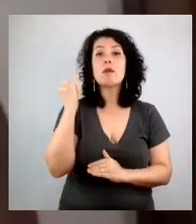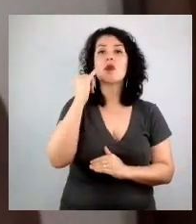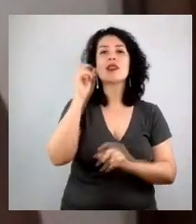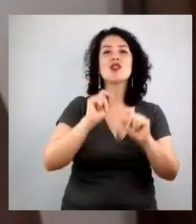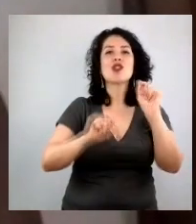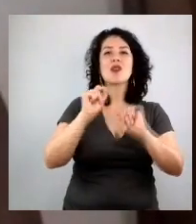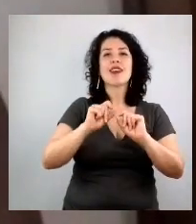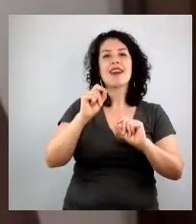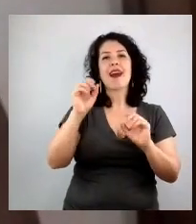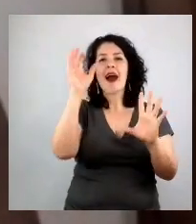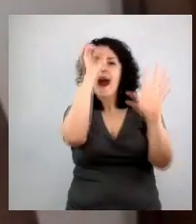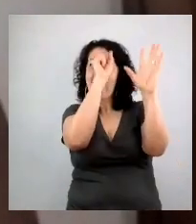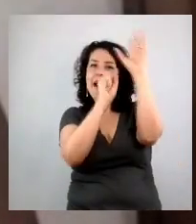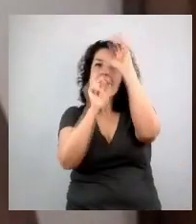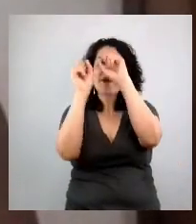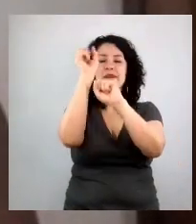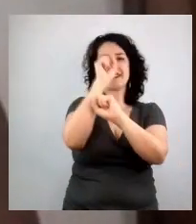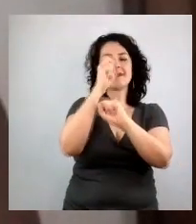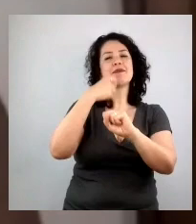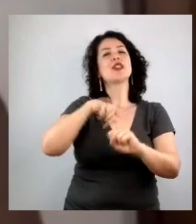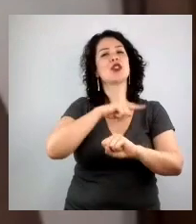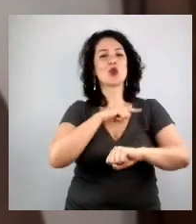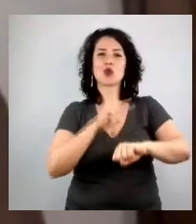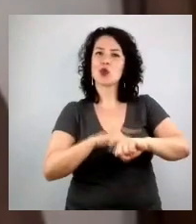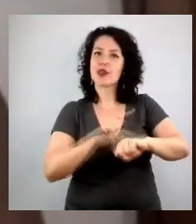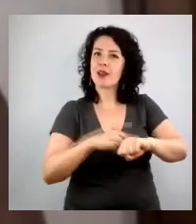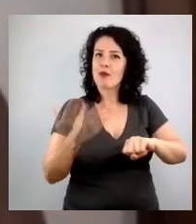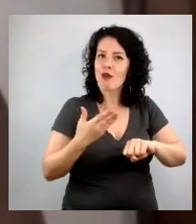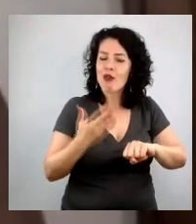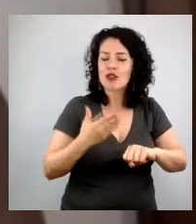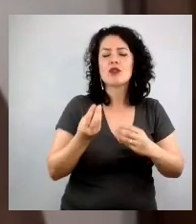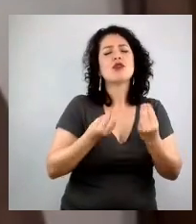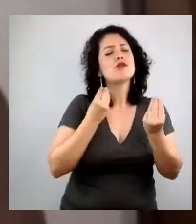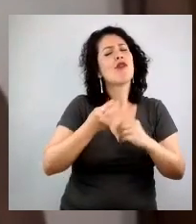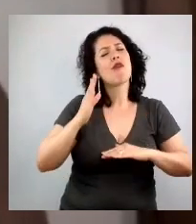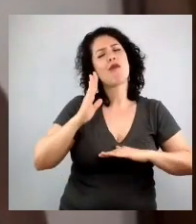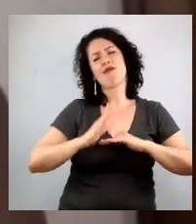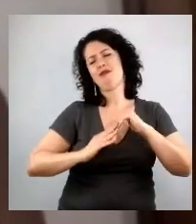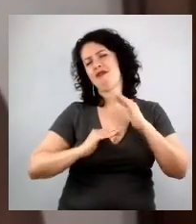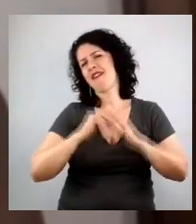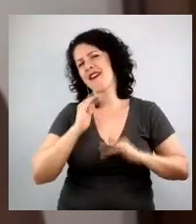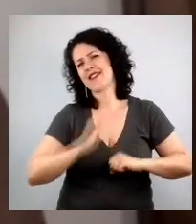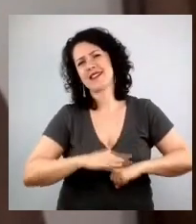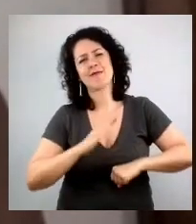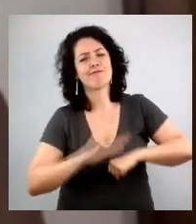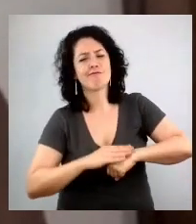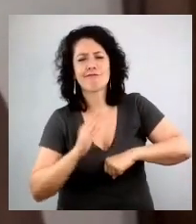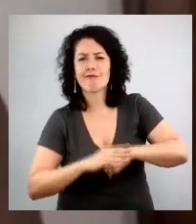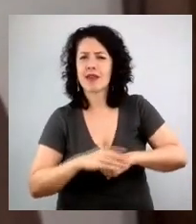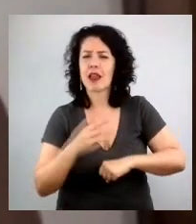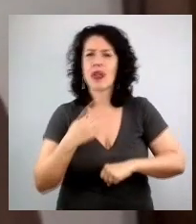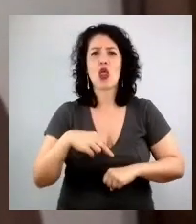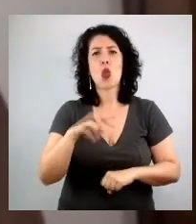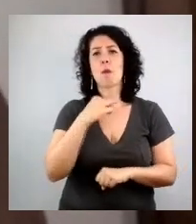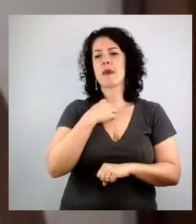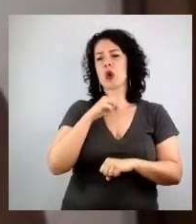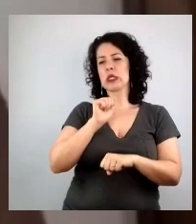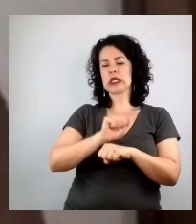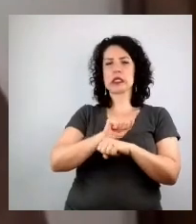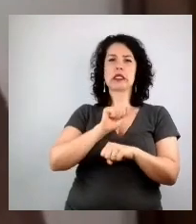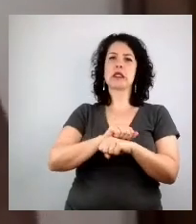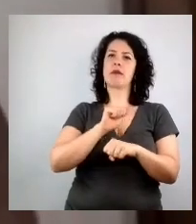sobre o fazer, um tempo tão primoroso sobre o não esperar mais para que as grandes